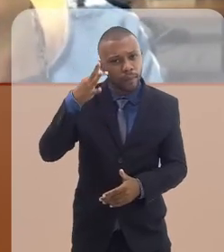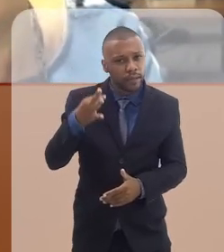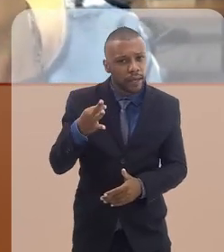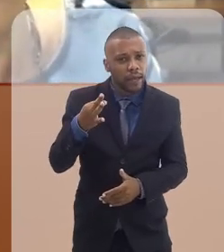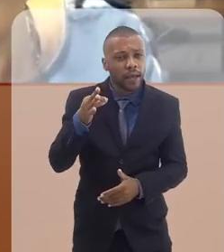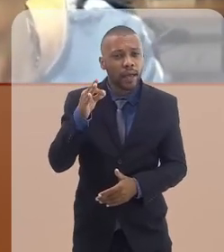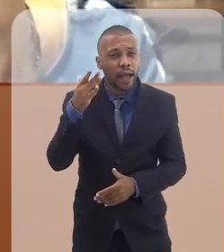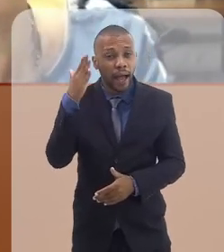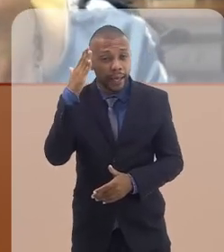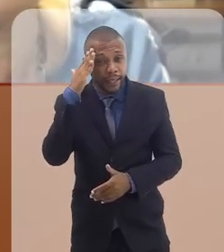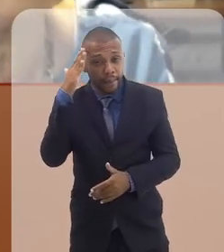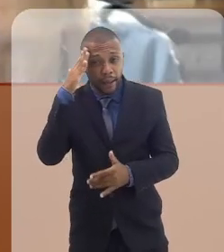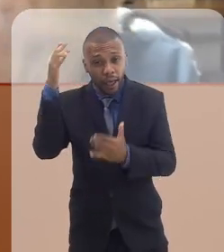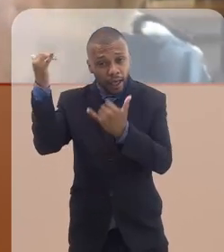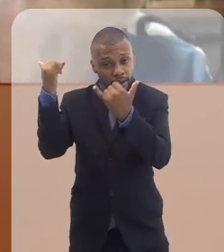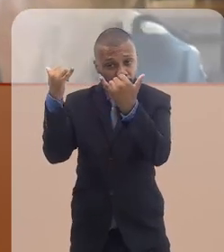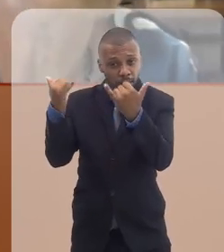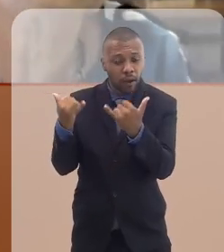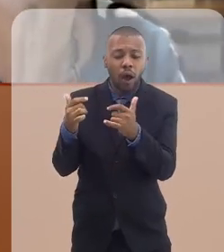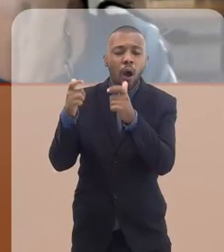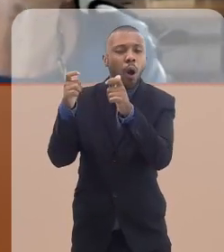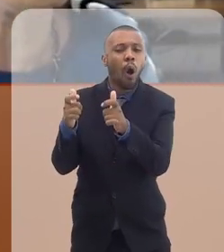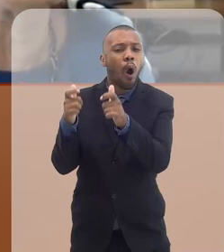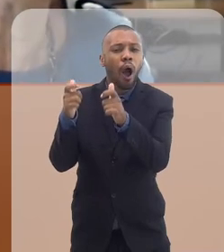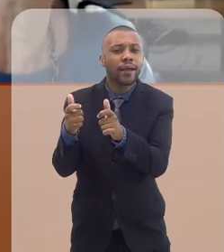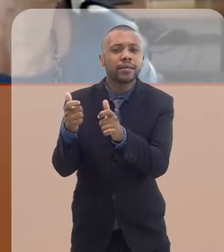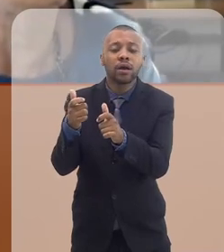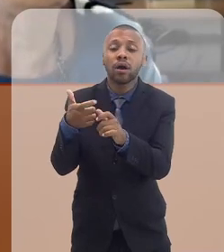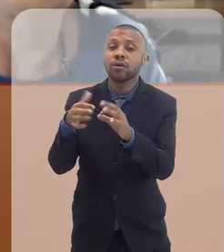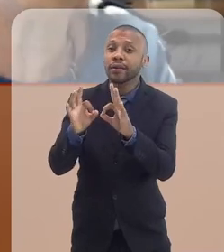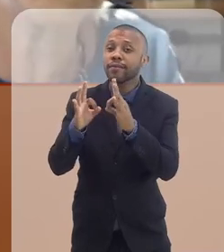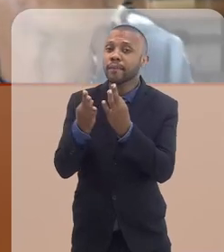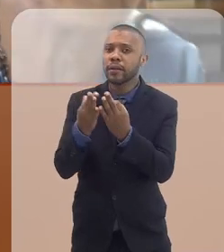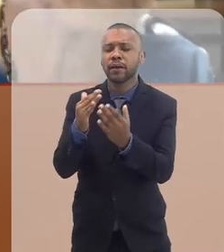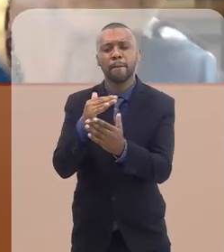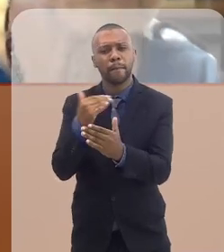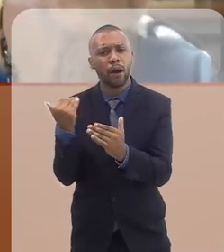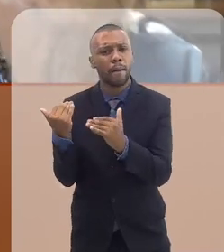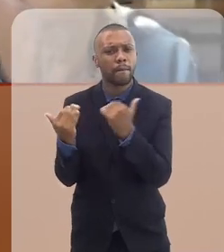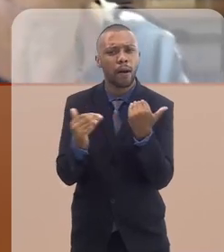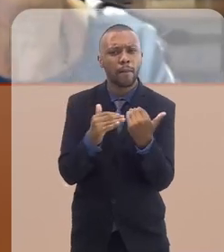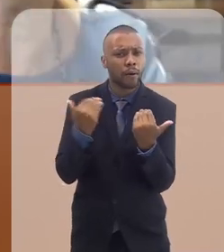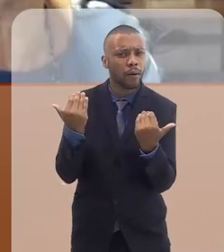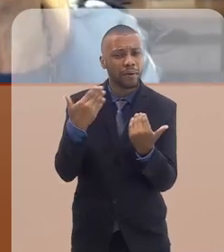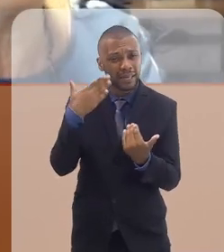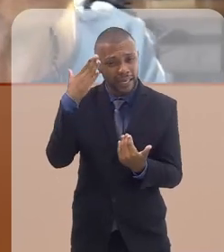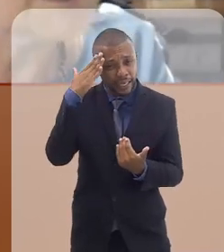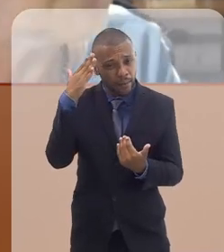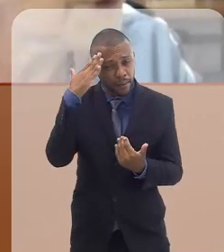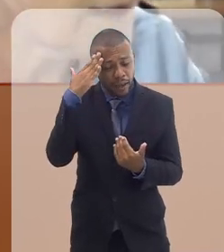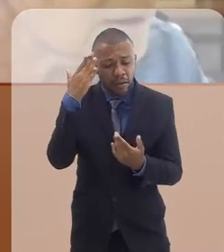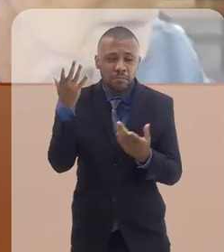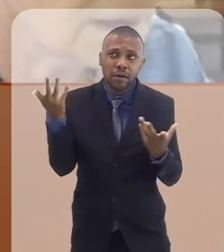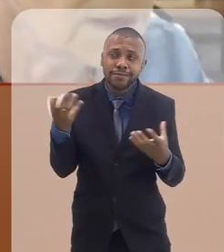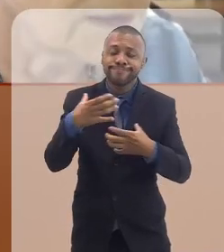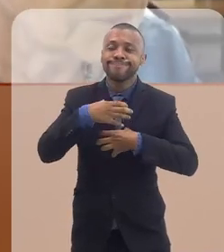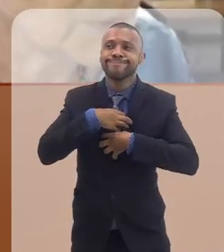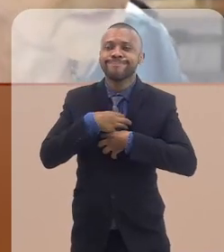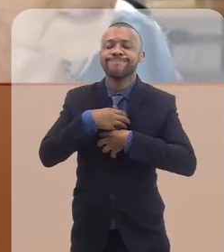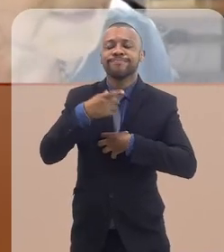a entender, a querer saber onde estão os seus. Saber